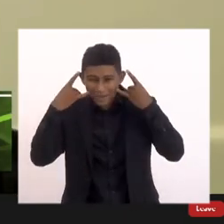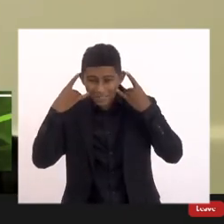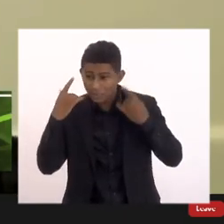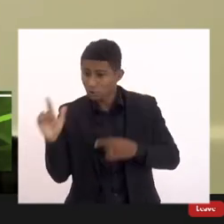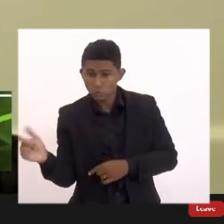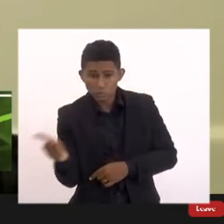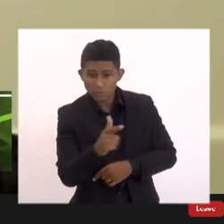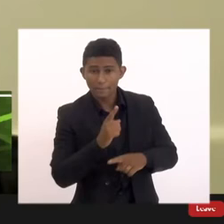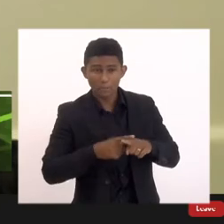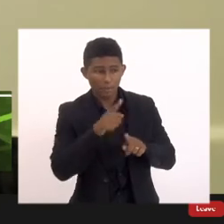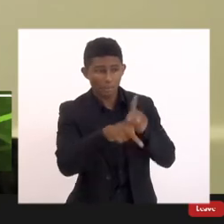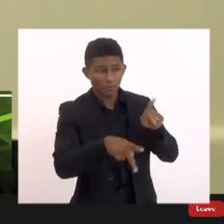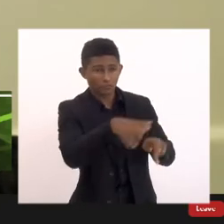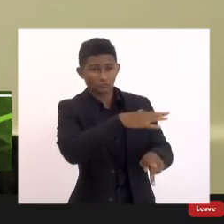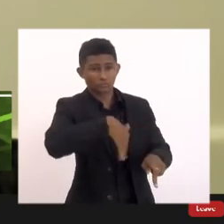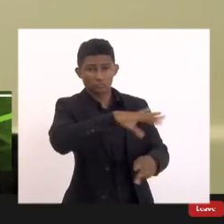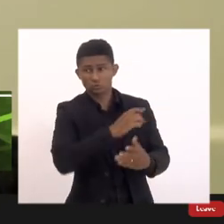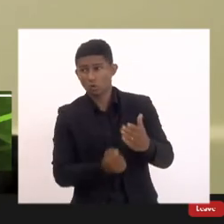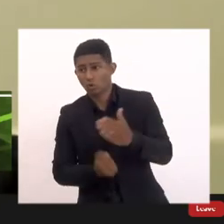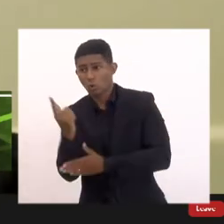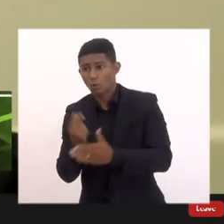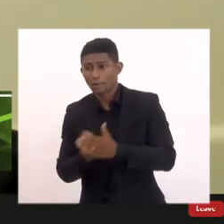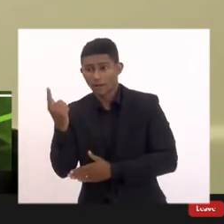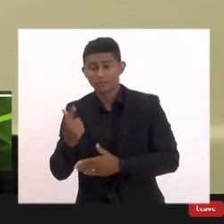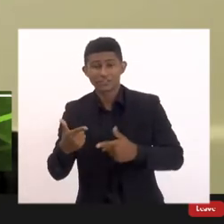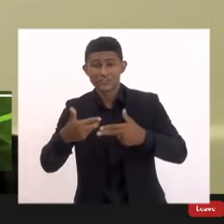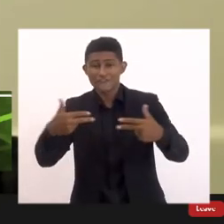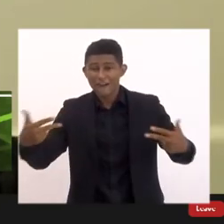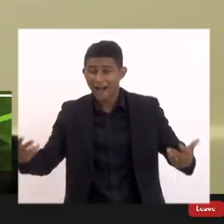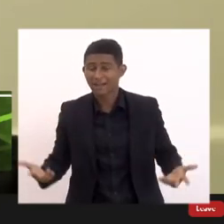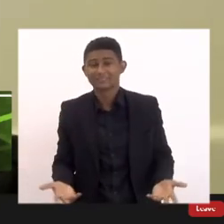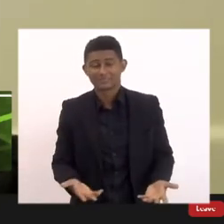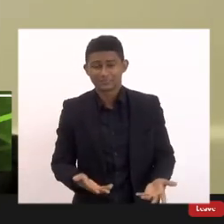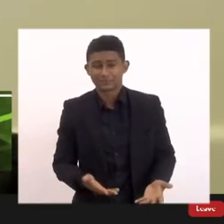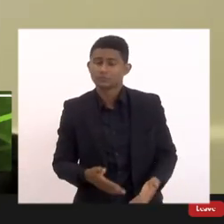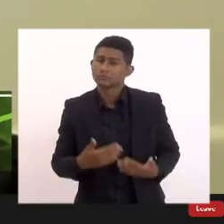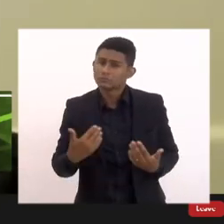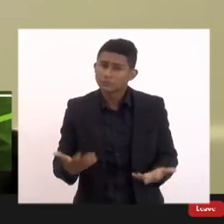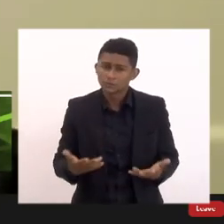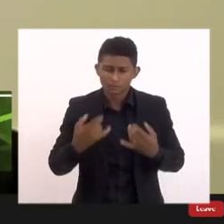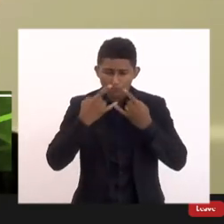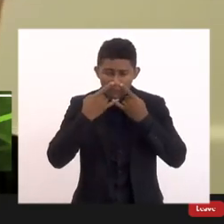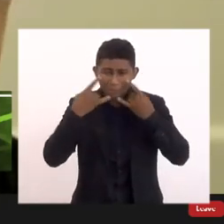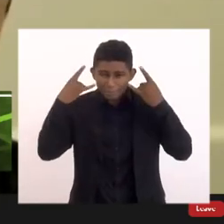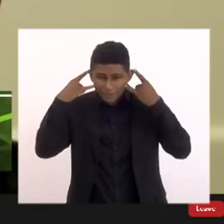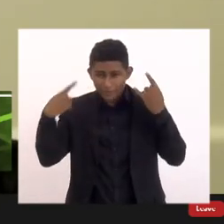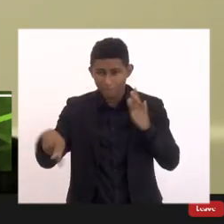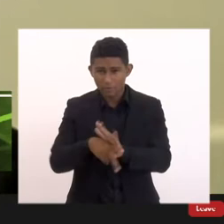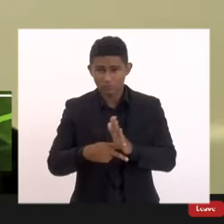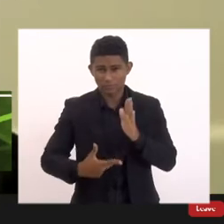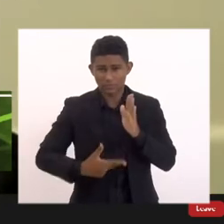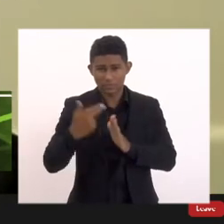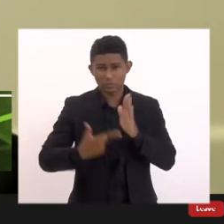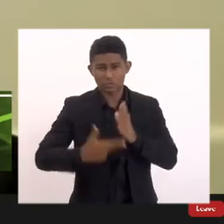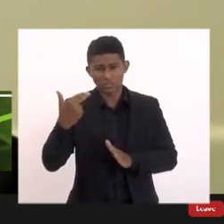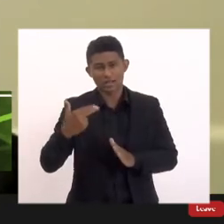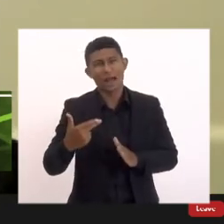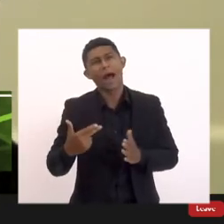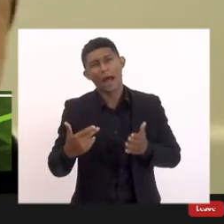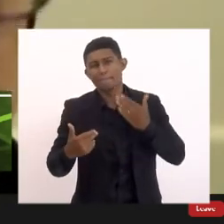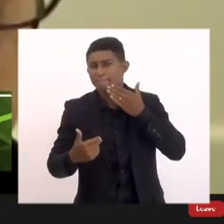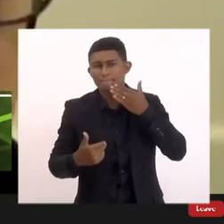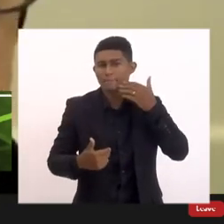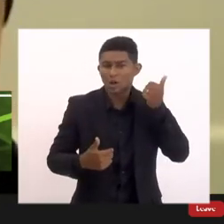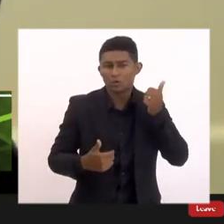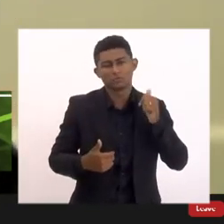as máscaras de uso hospitalar. Então, assim, usar a máscara cirúrgica é óbvio que não é a melhor dos mundos.